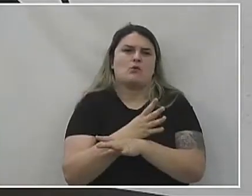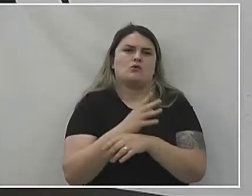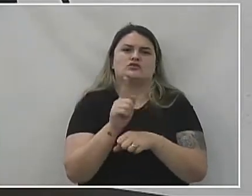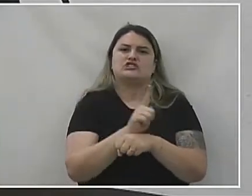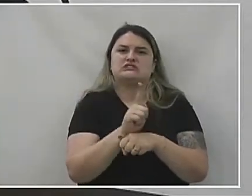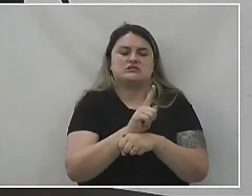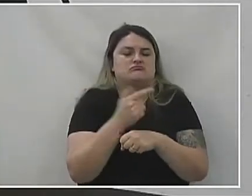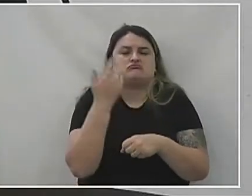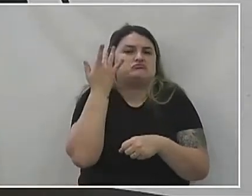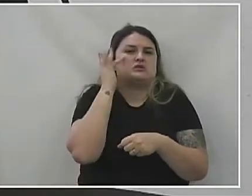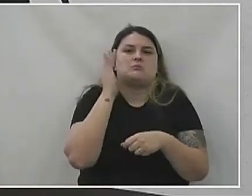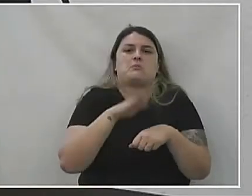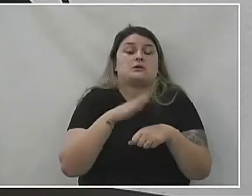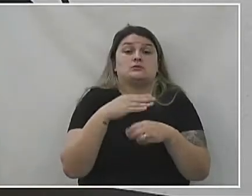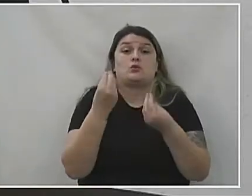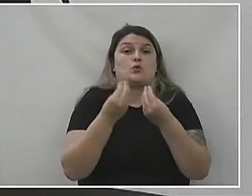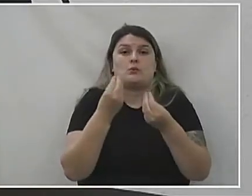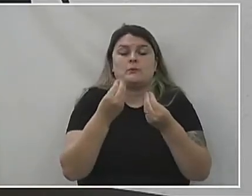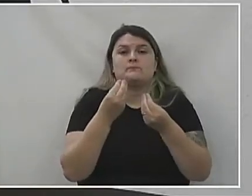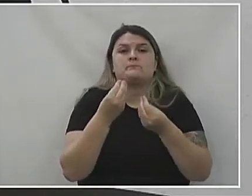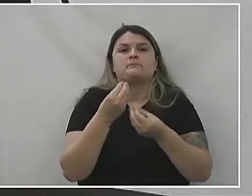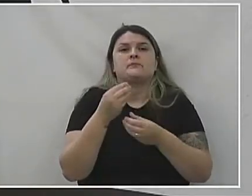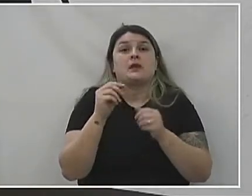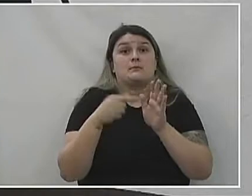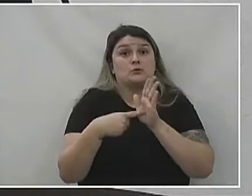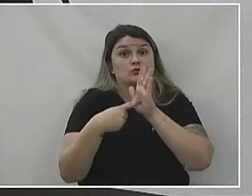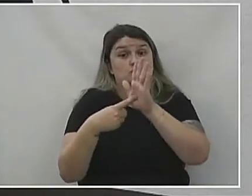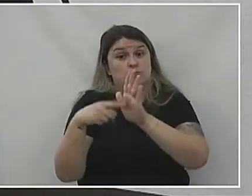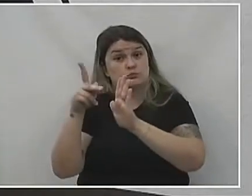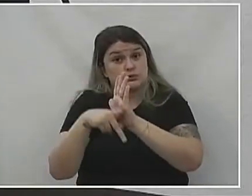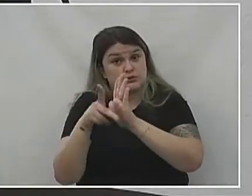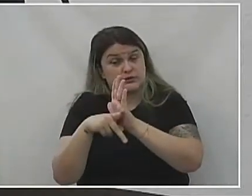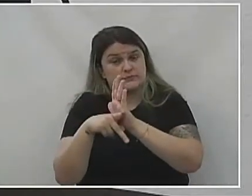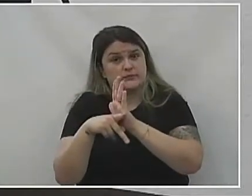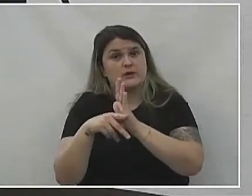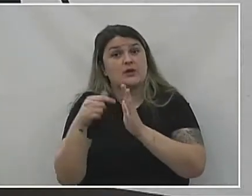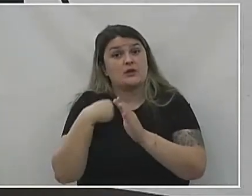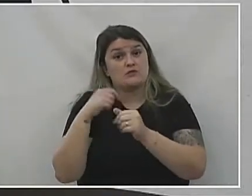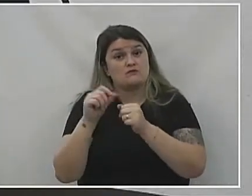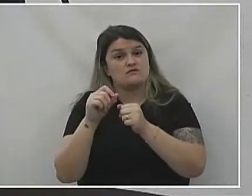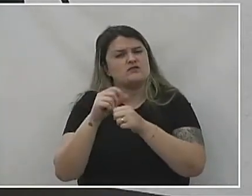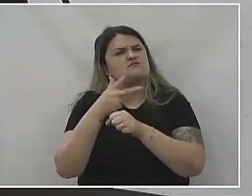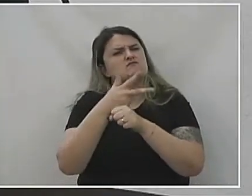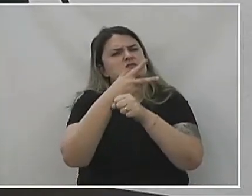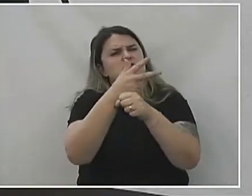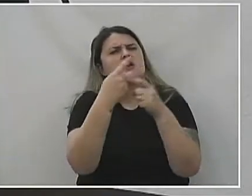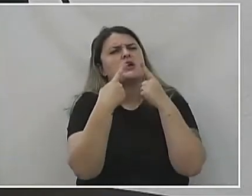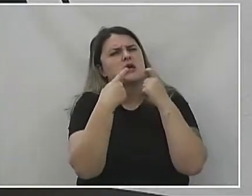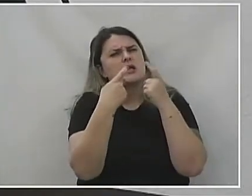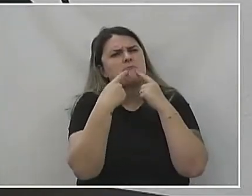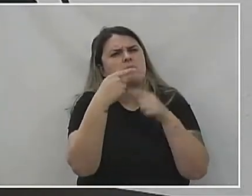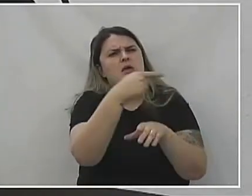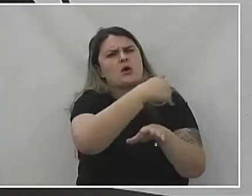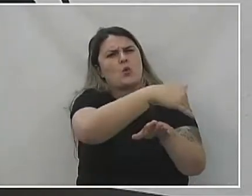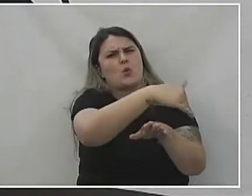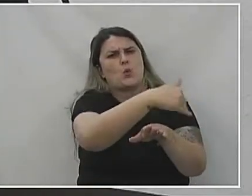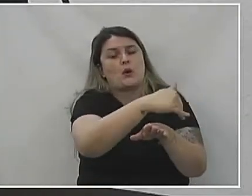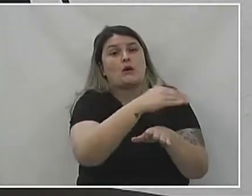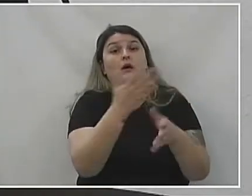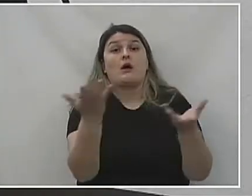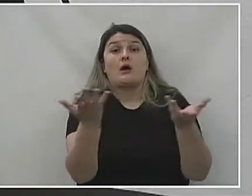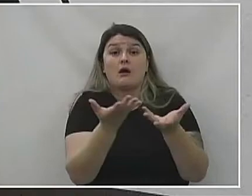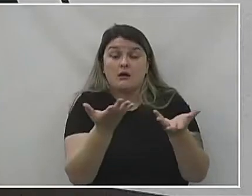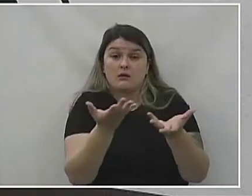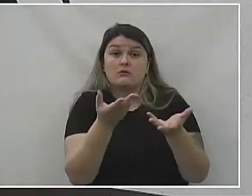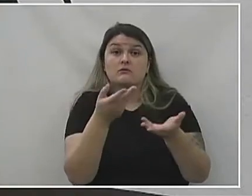não soube mais como que ficou nós estamos um projeto que não foi dobrado naquela naquela ocasião e eu fiz um vídeo lá criticando lá estrada mas agora eu